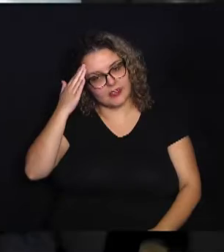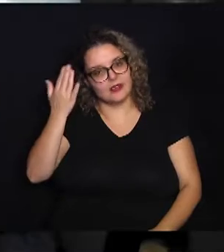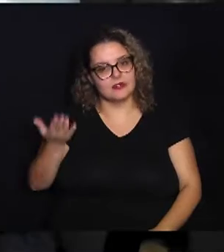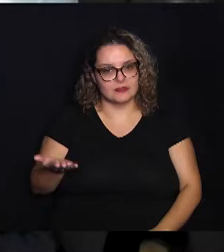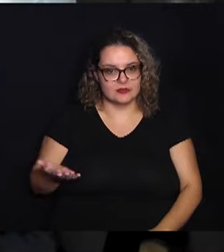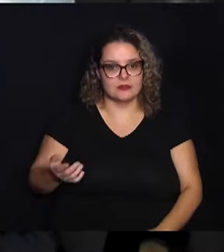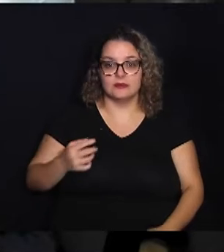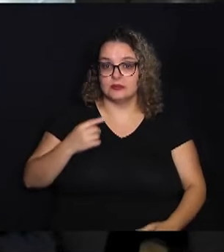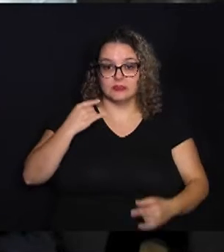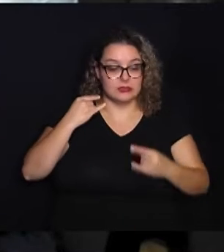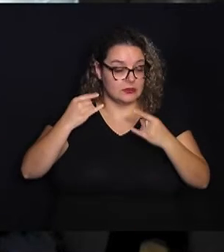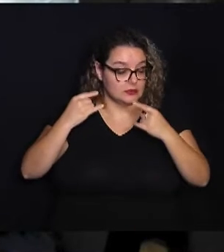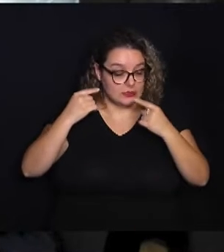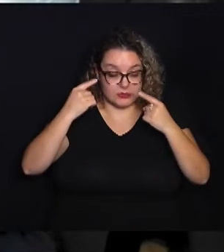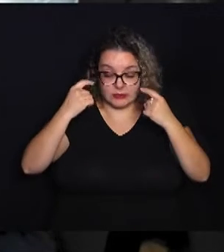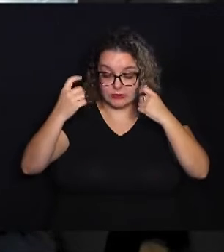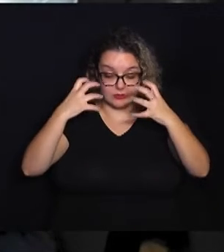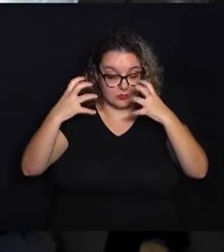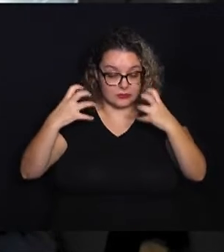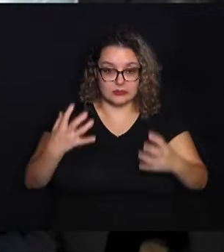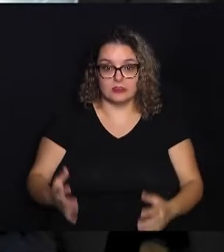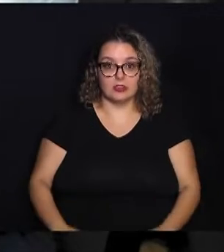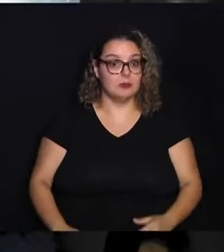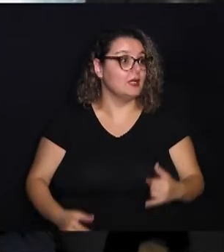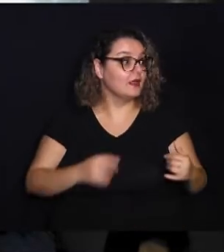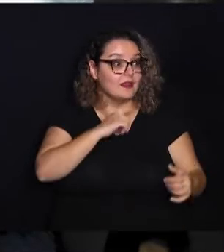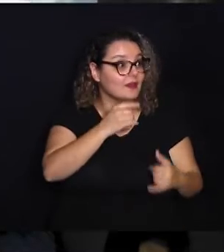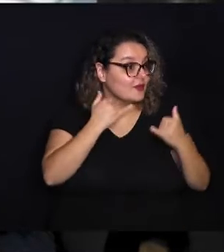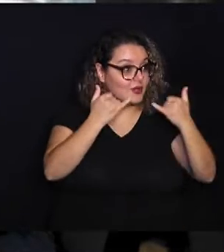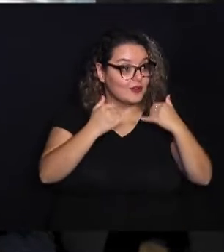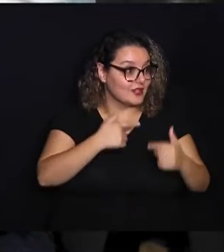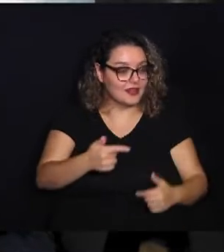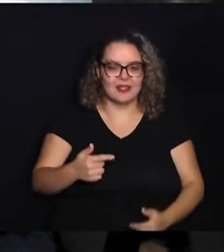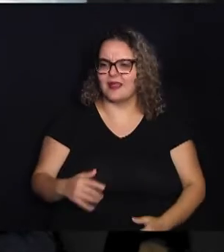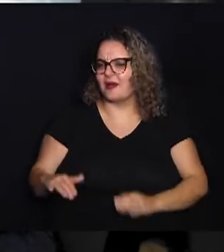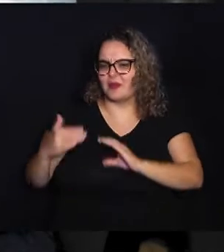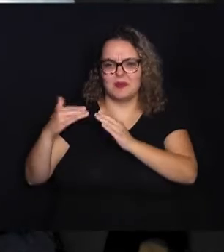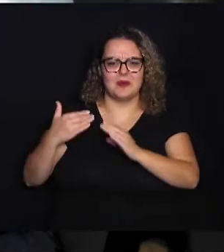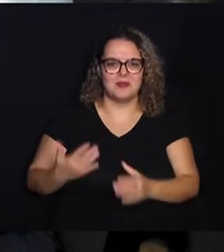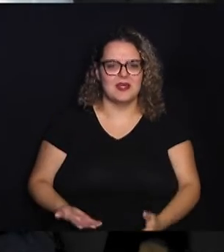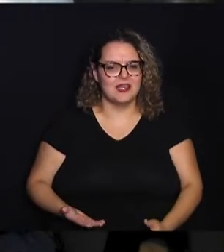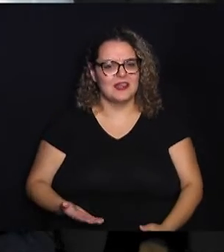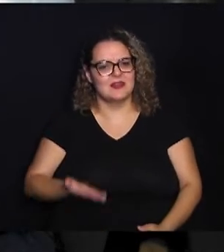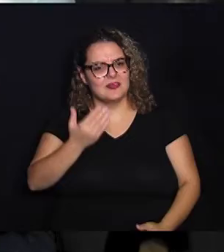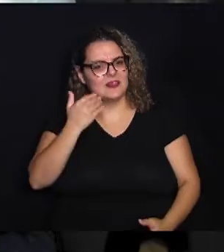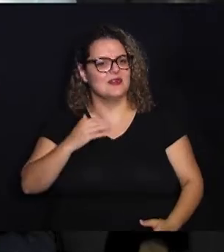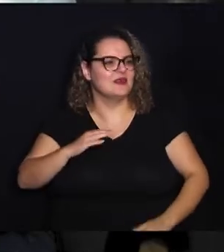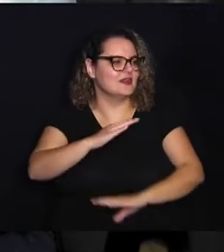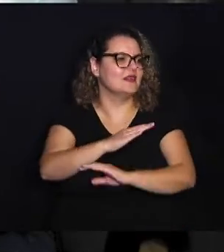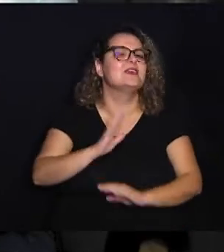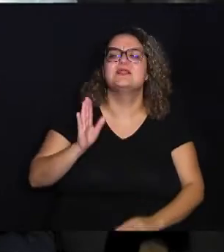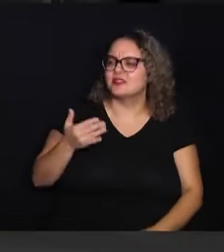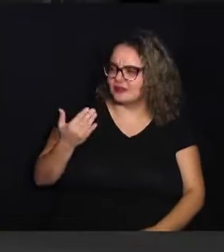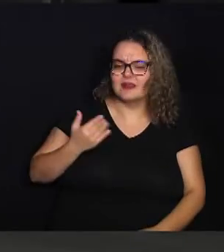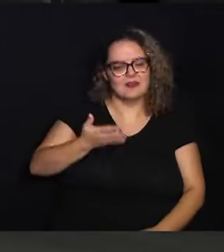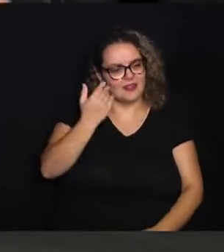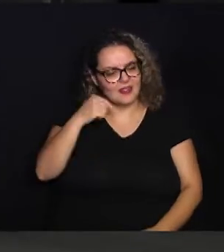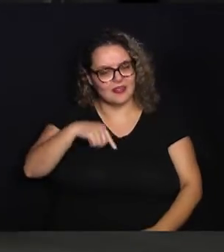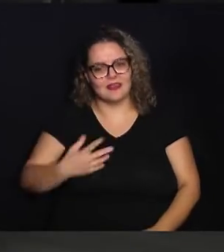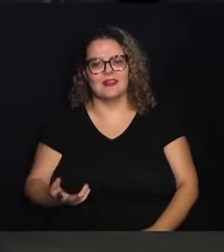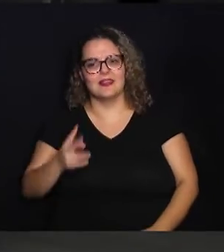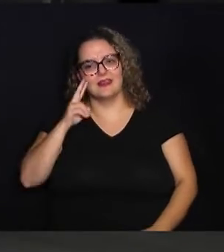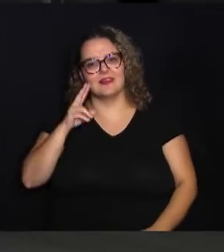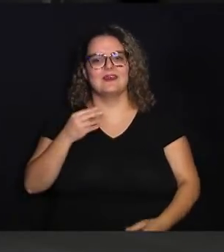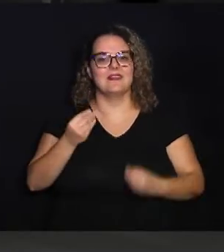já não ligava naquela semana? Todo mundo ligou, mandou mensagem, um monte de mensagem. Nem conheci a Câmara, eu já conheço, mas vem aqui para você ver como é